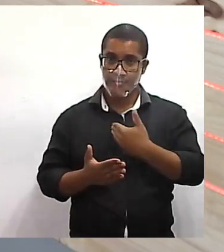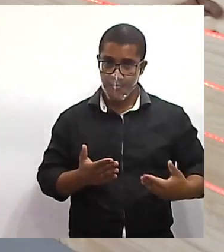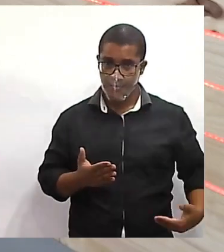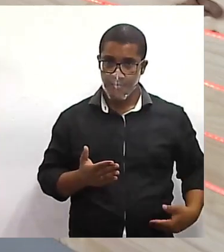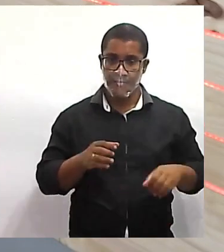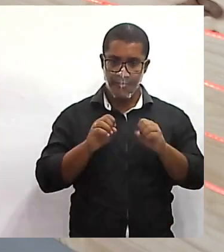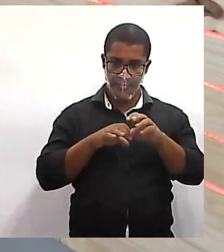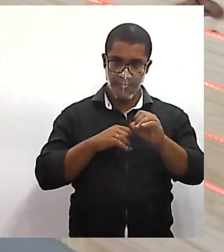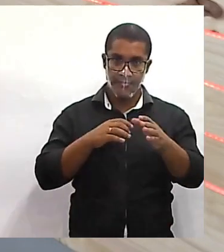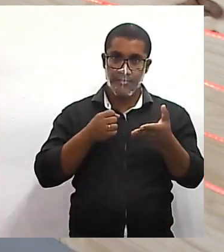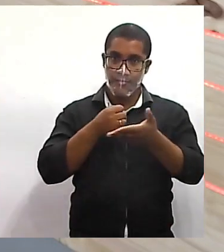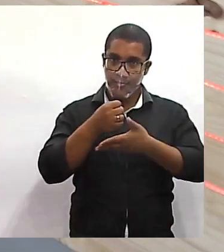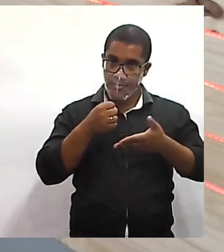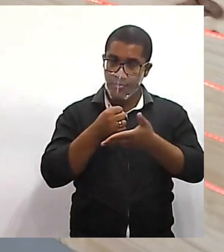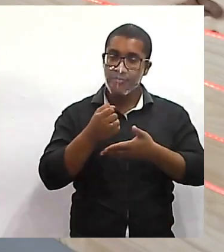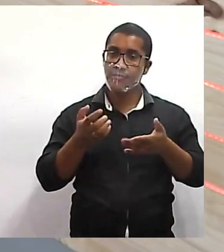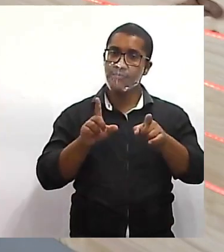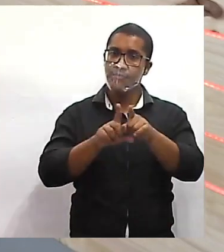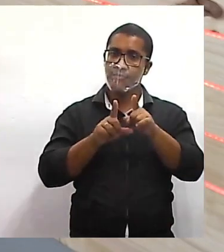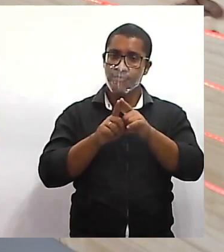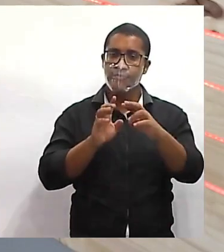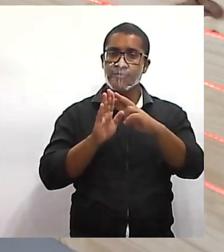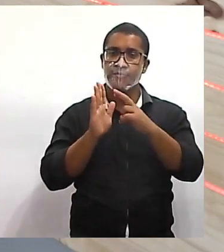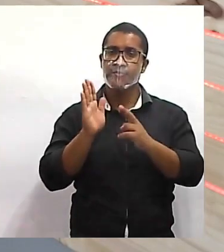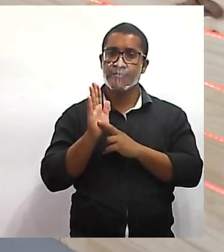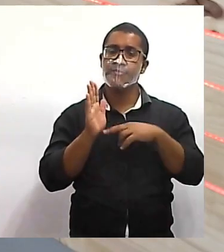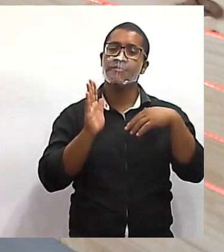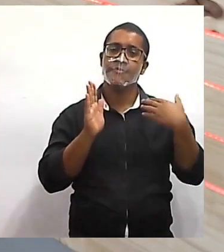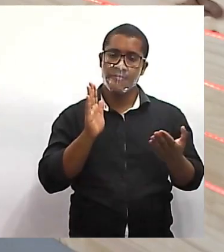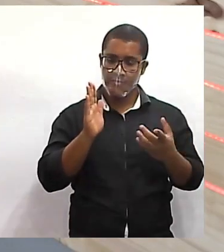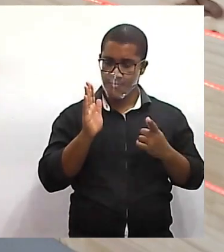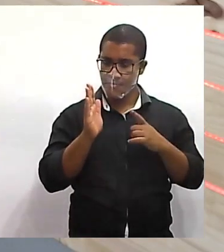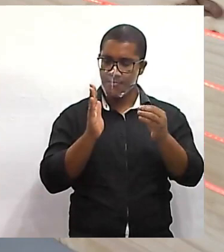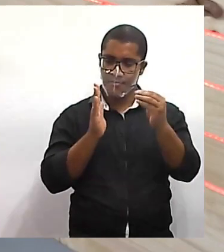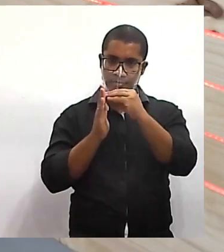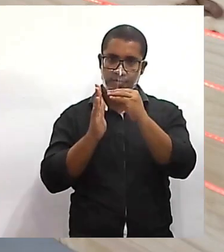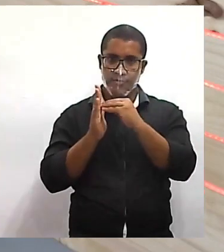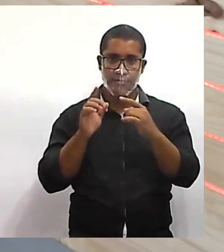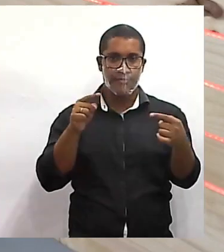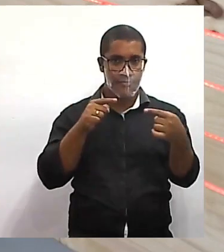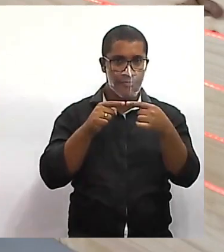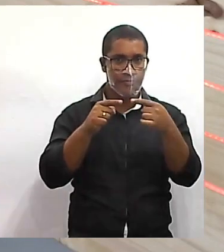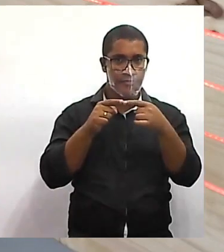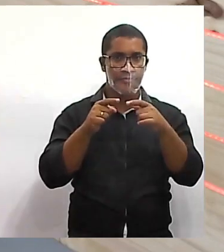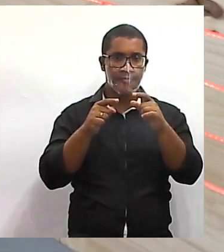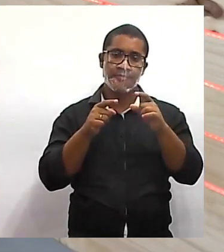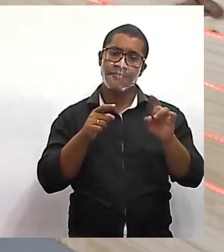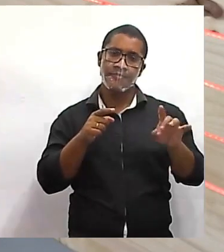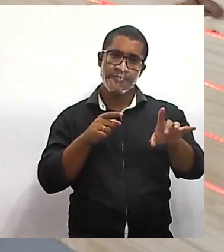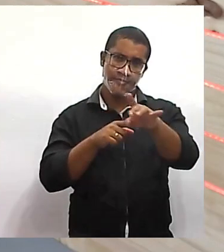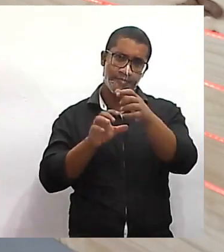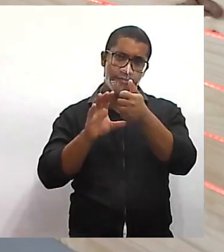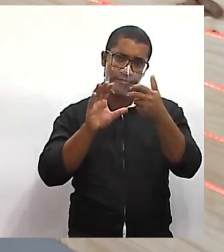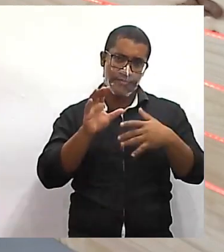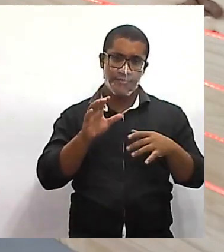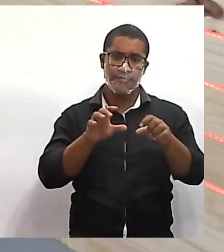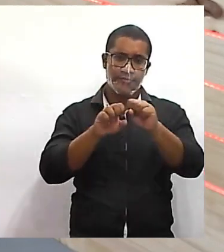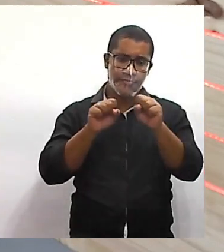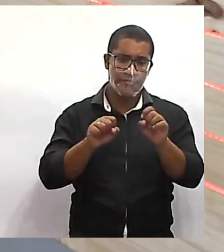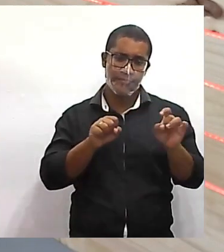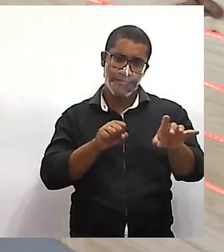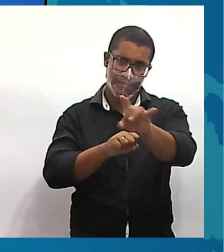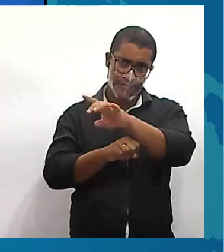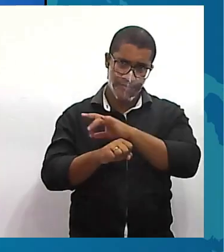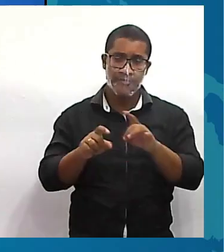educação básica, e as normas são as seguintes, né? Está de acordo com as peculiaridades de cada sistema, garantir